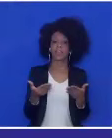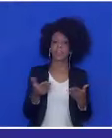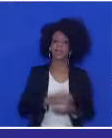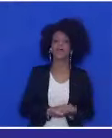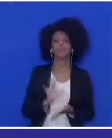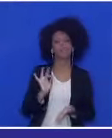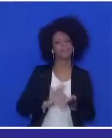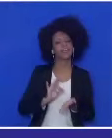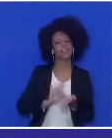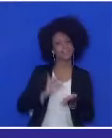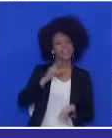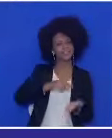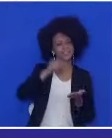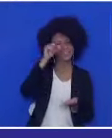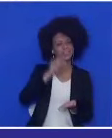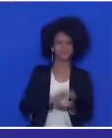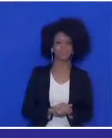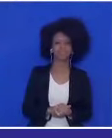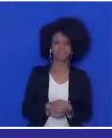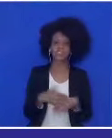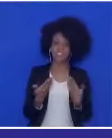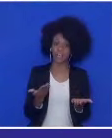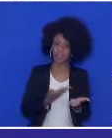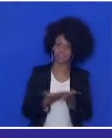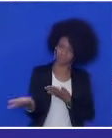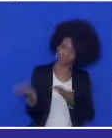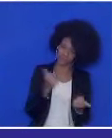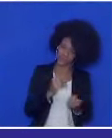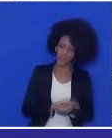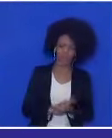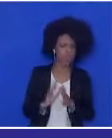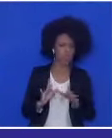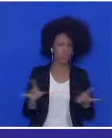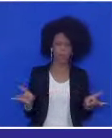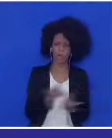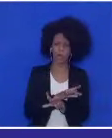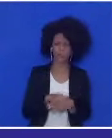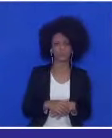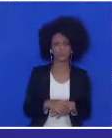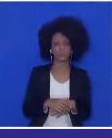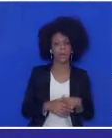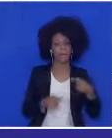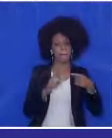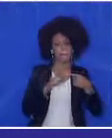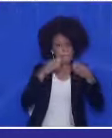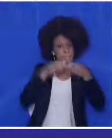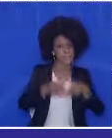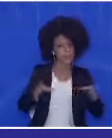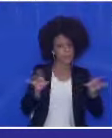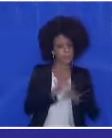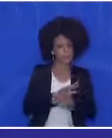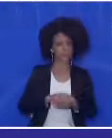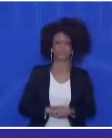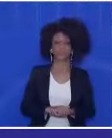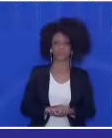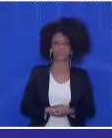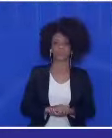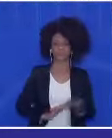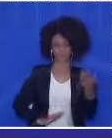também vão validar o nosso sorteio. Então vamos começar. Está tudo pronto? Globo preparado, bolas